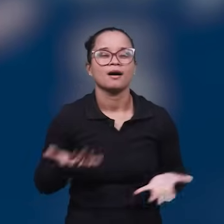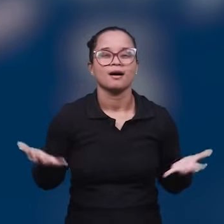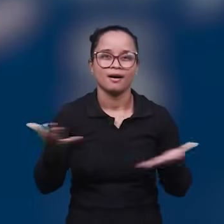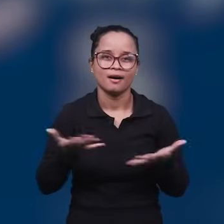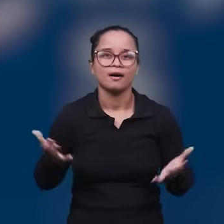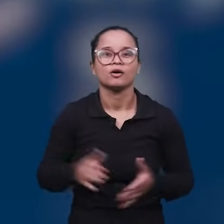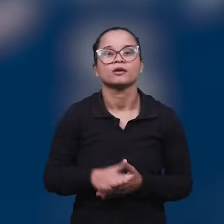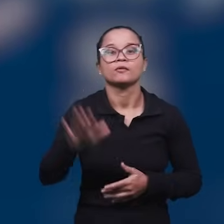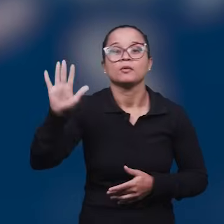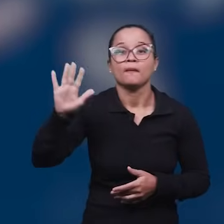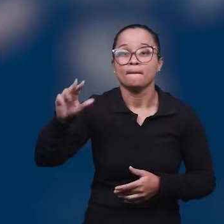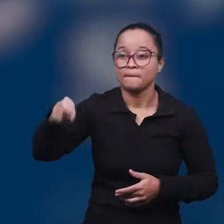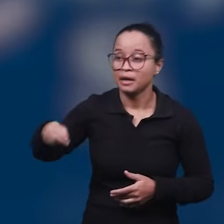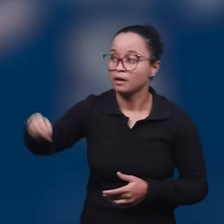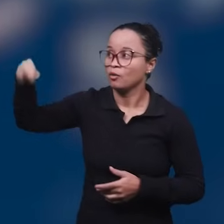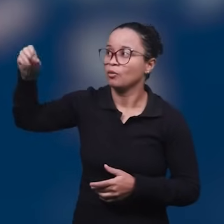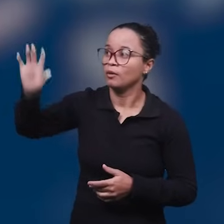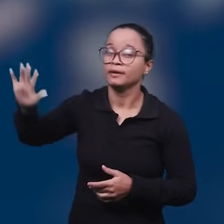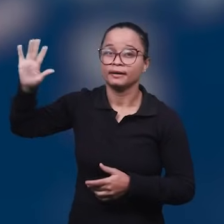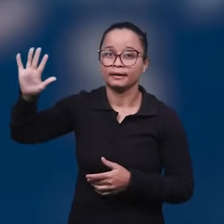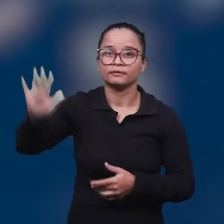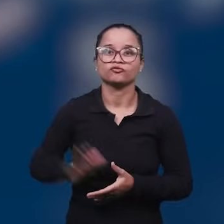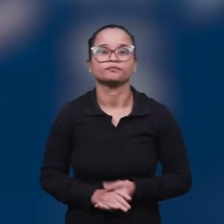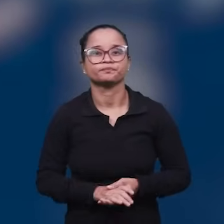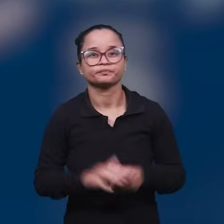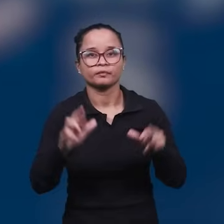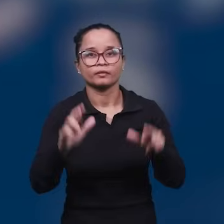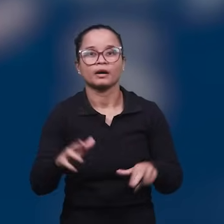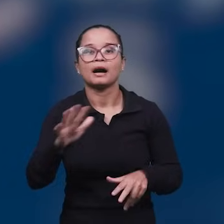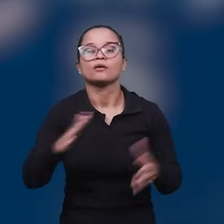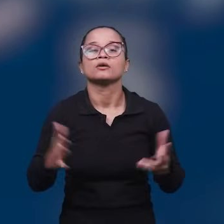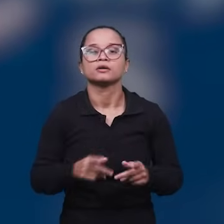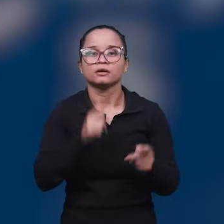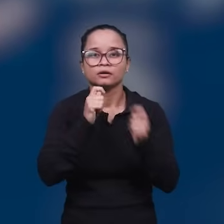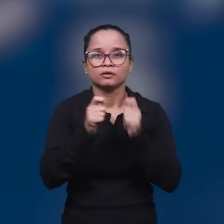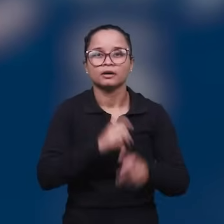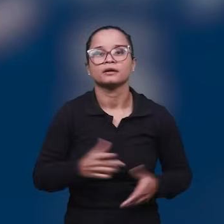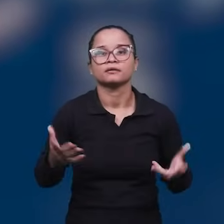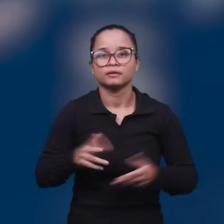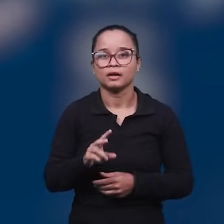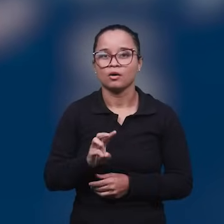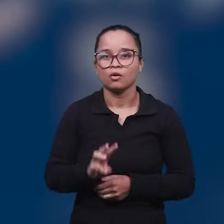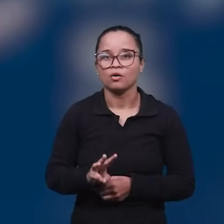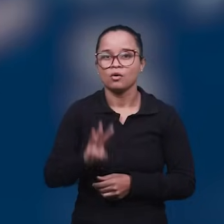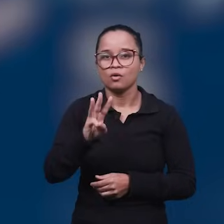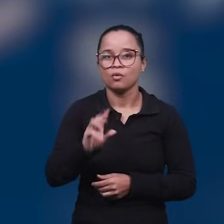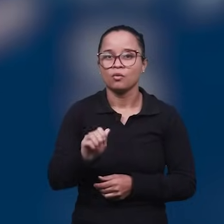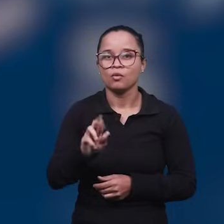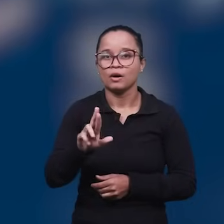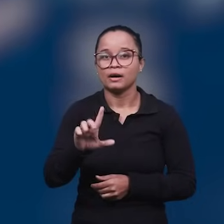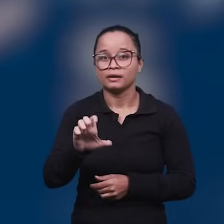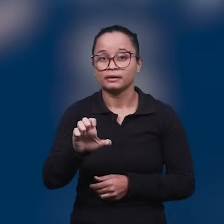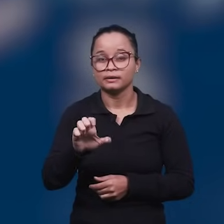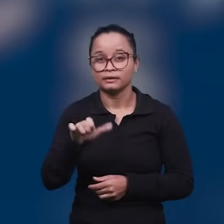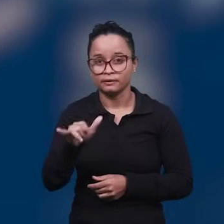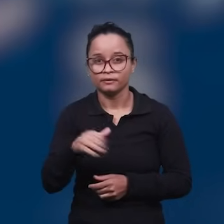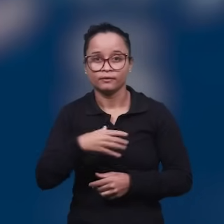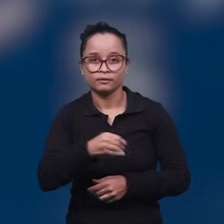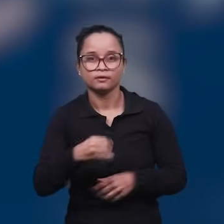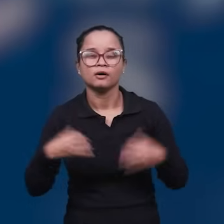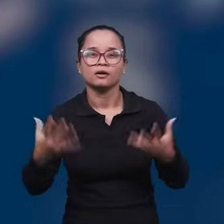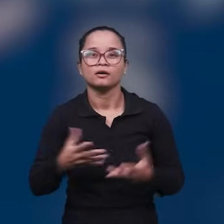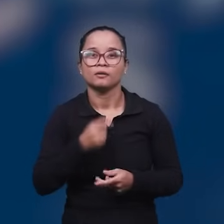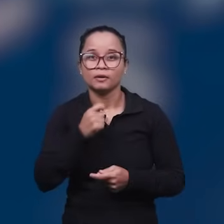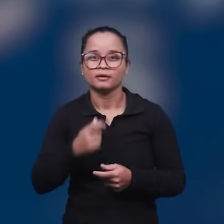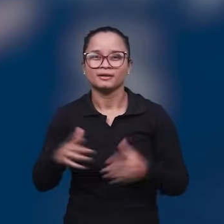Jorge, a paz do Senhor Jesus a você e a todos que nos acompanham em mais uma edição do programa Manaí News. Estamos